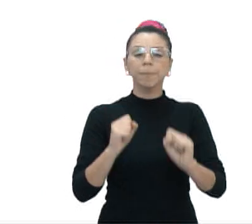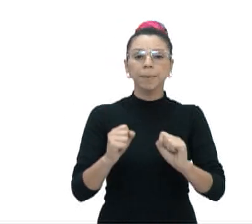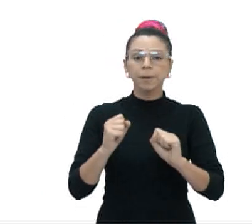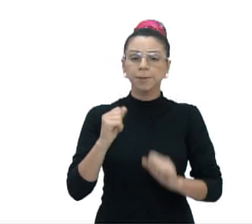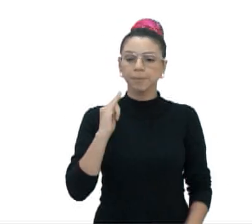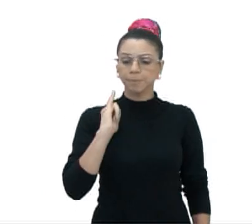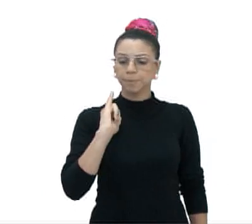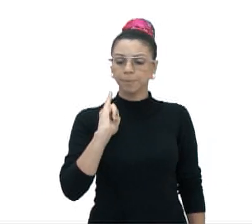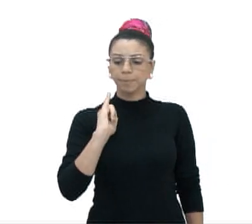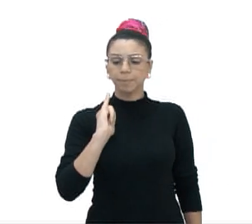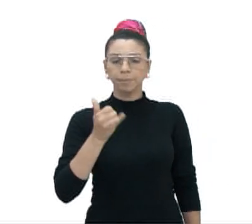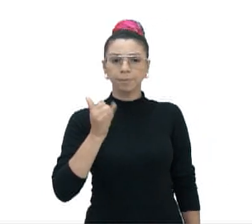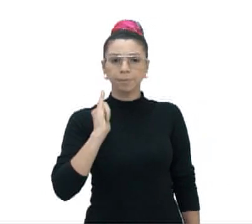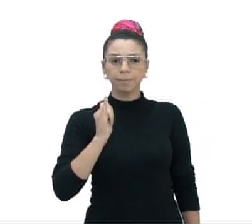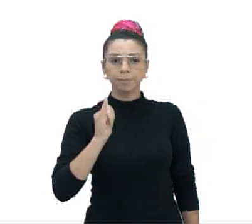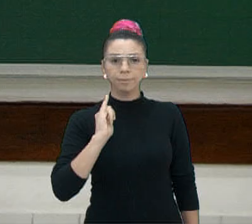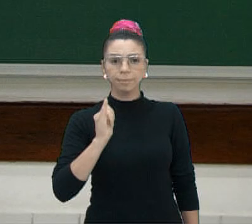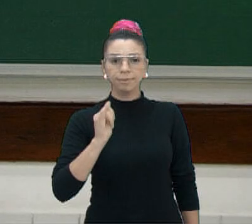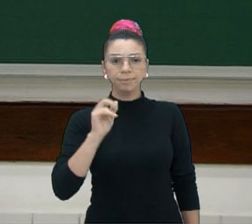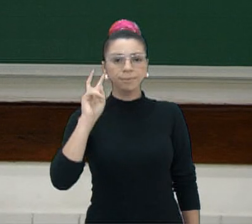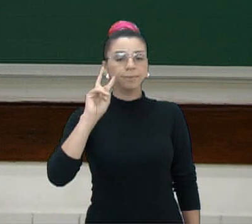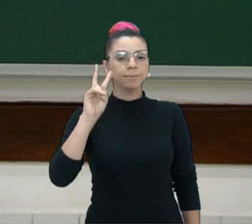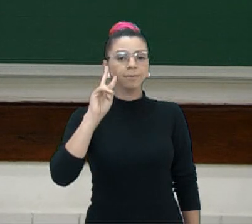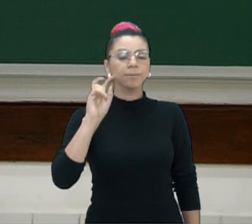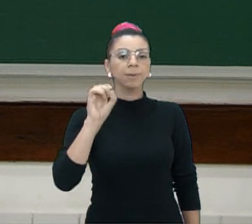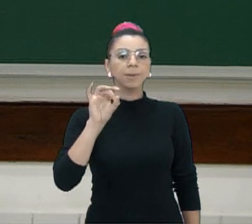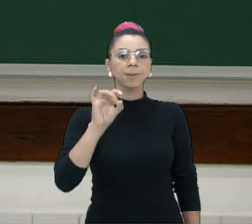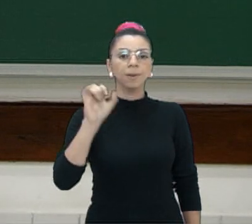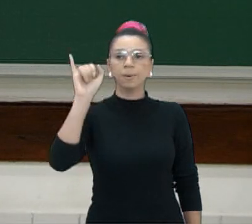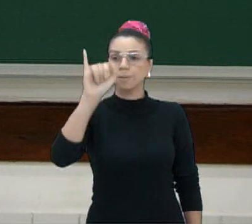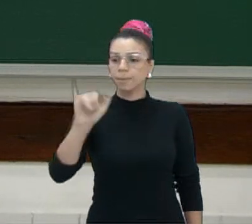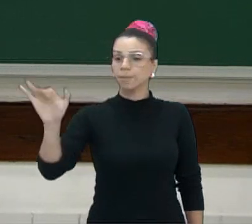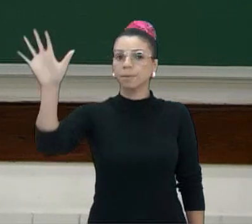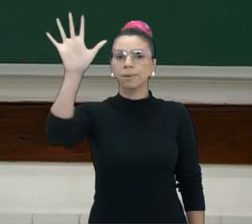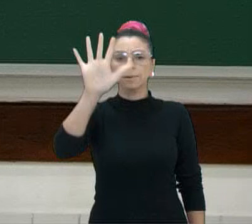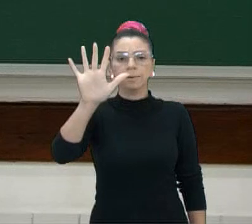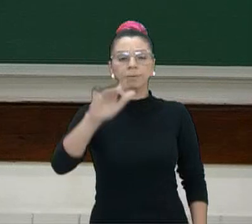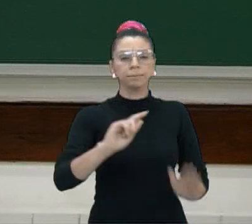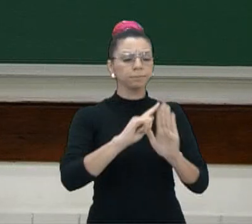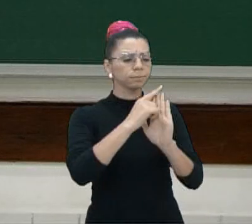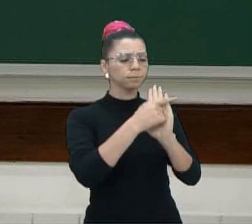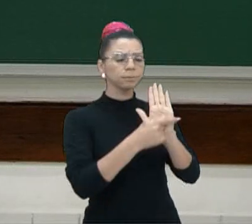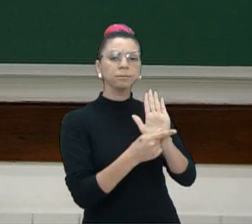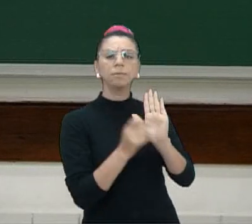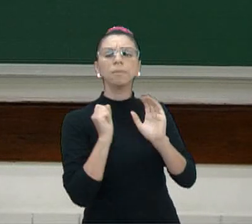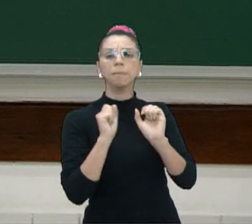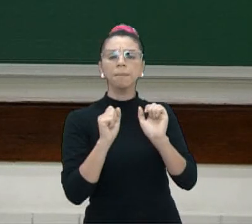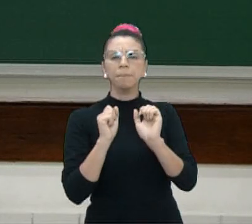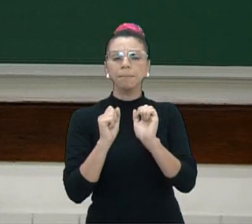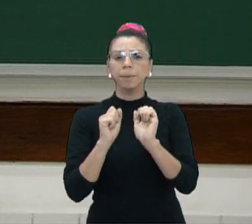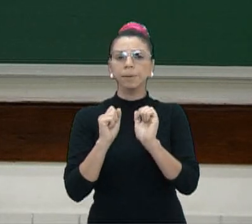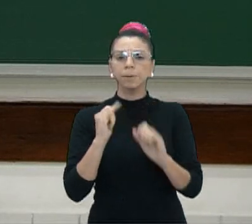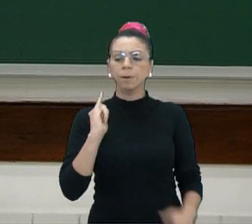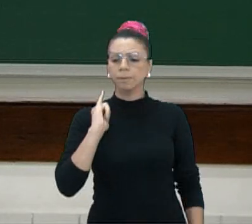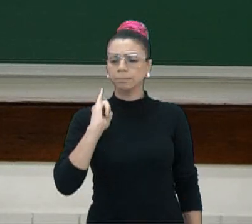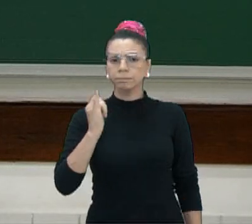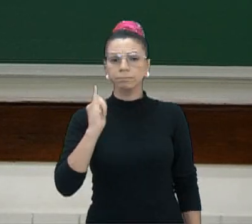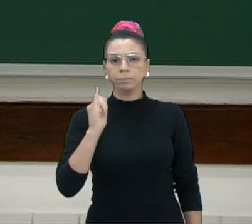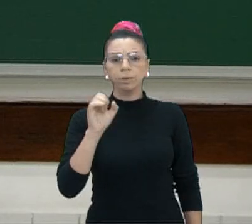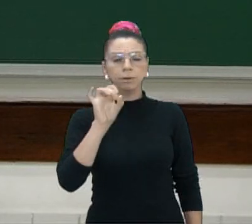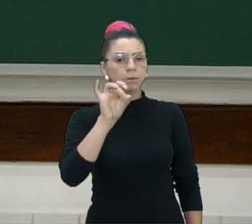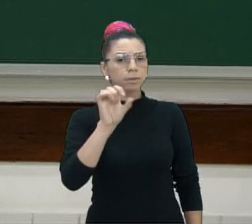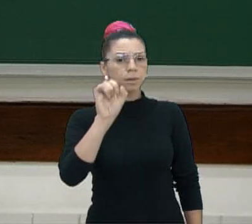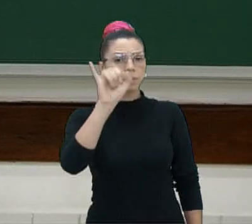histórias apenas com imagens? Então, quais gêneros textuais podem contar história apenas